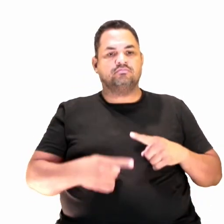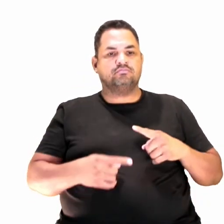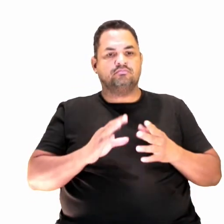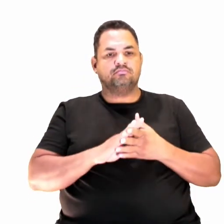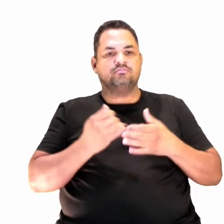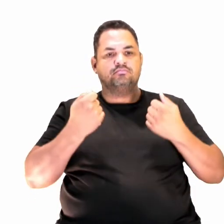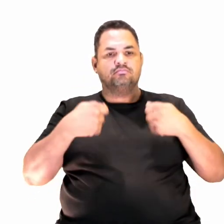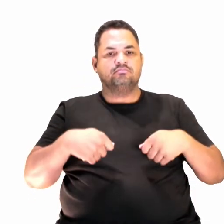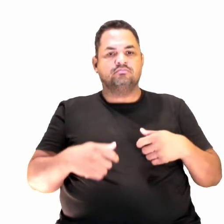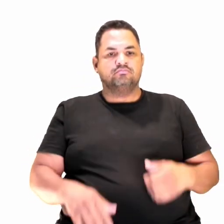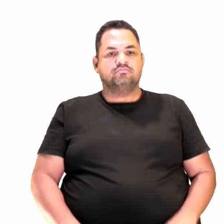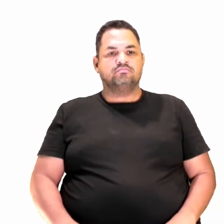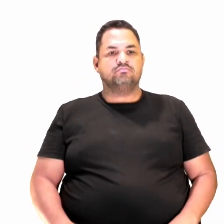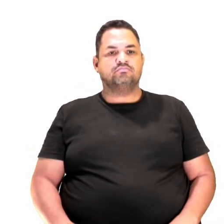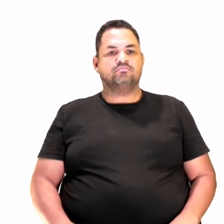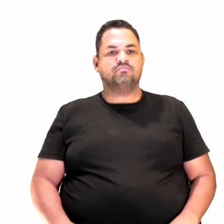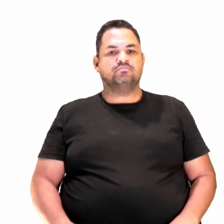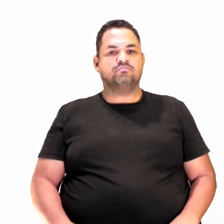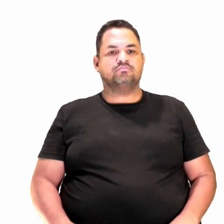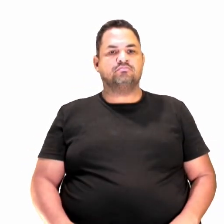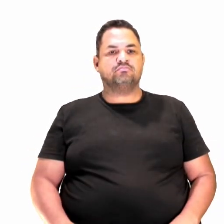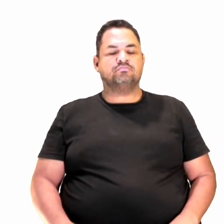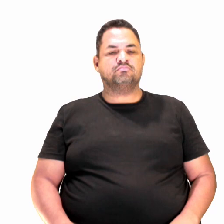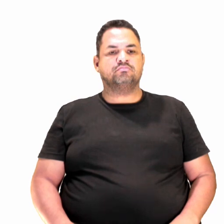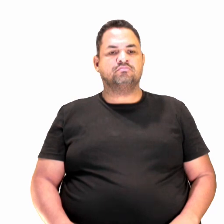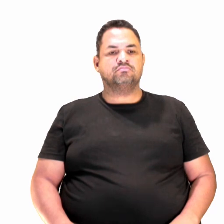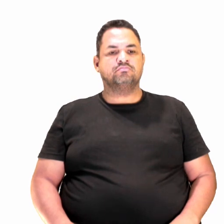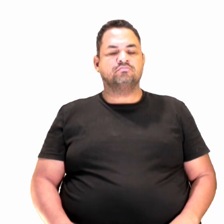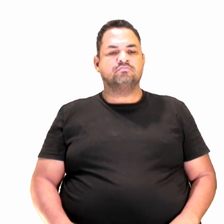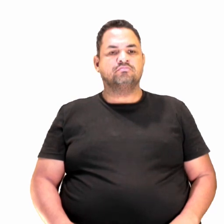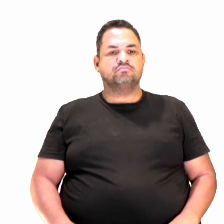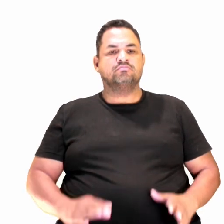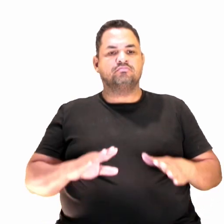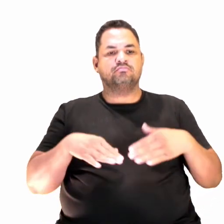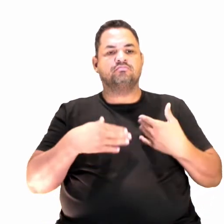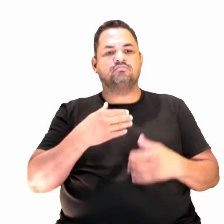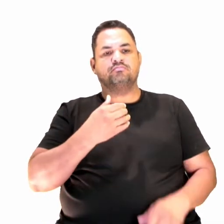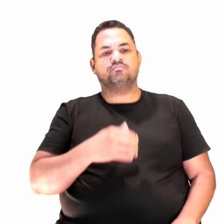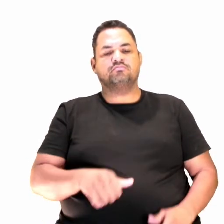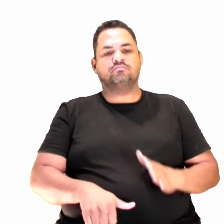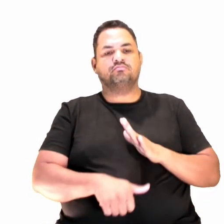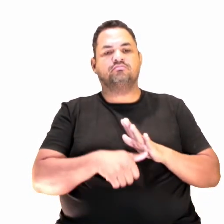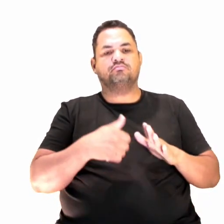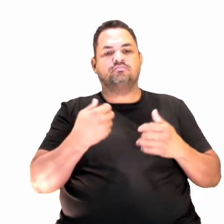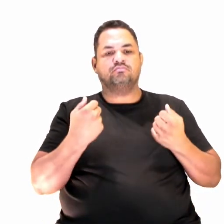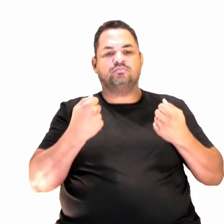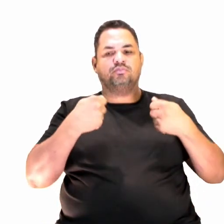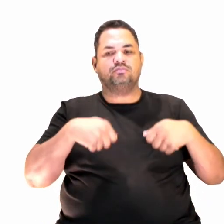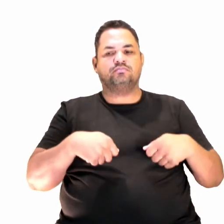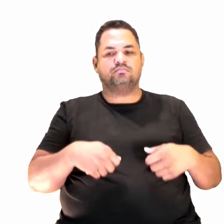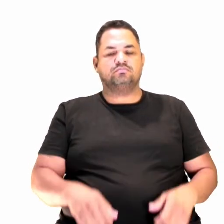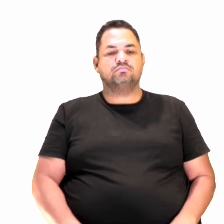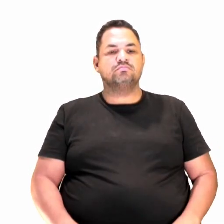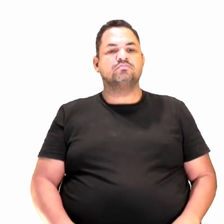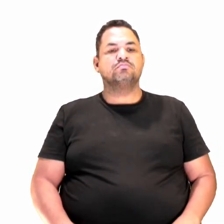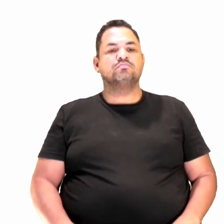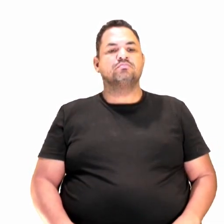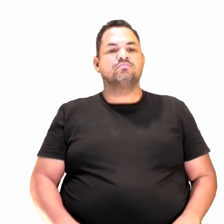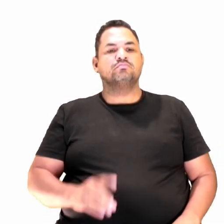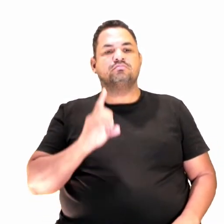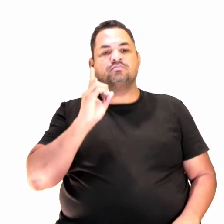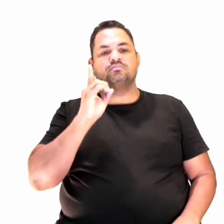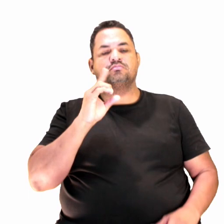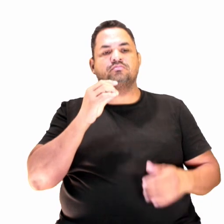Proibição, possibilidade. Então, vai ficar qual na primeira? Possibility. Só a